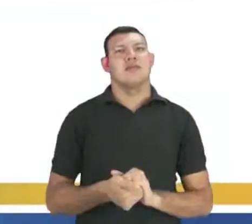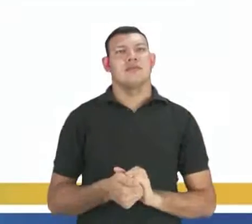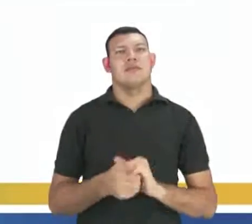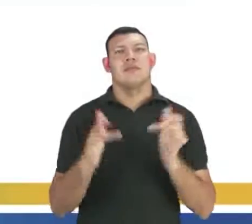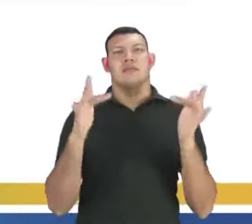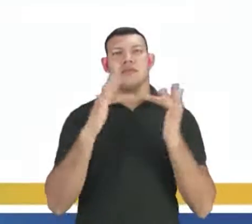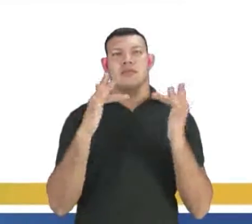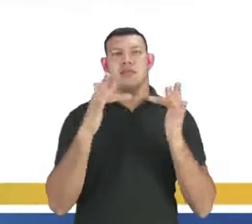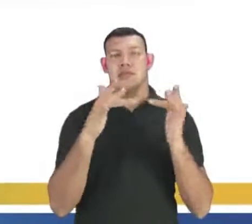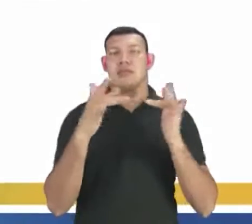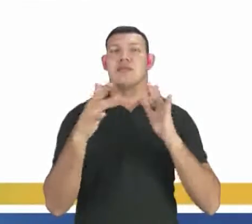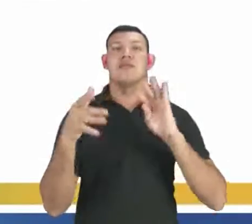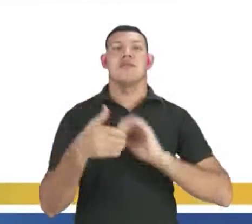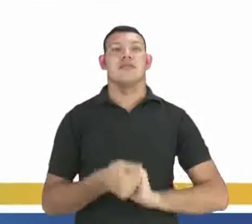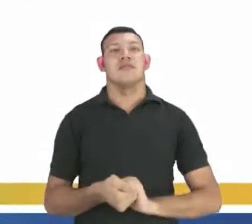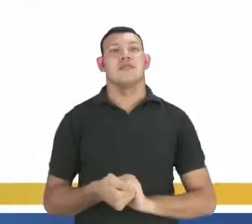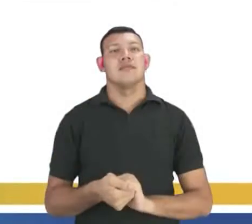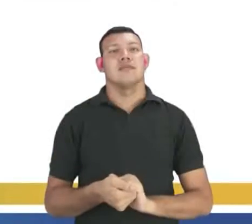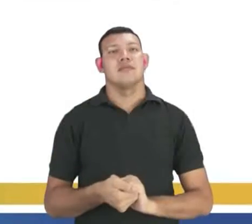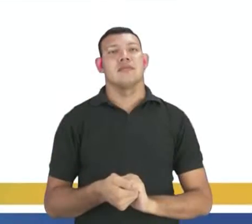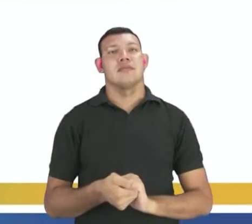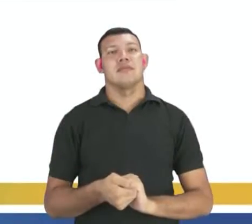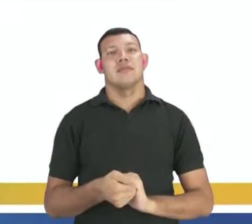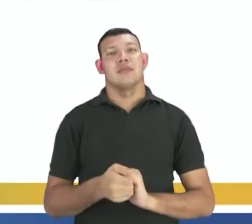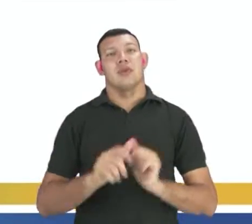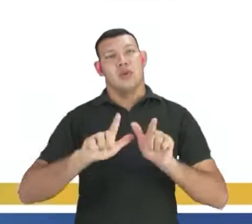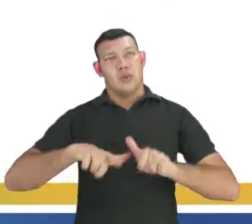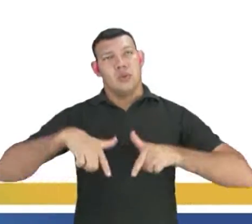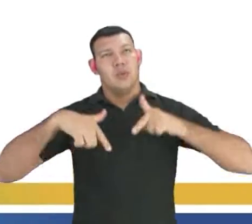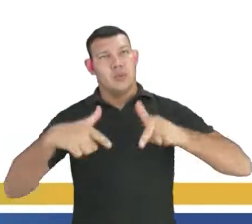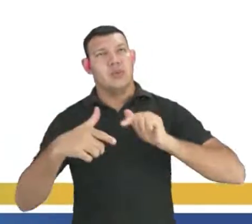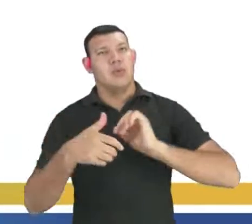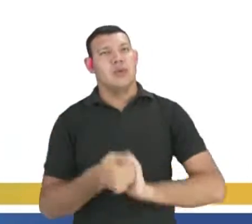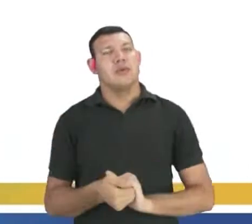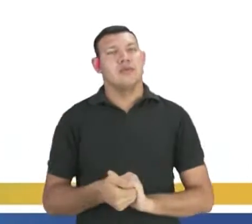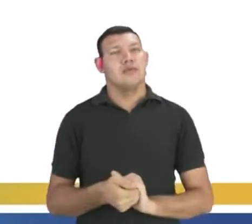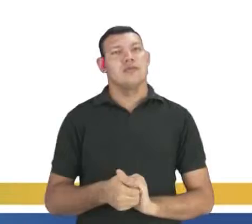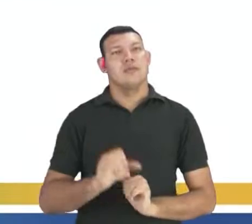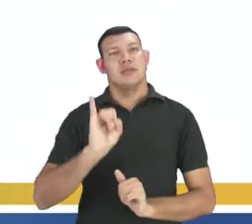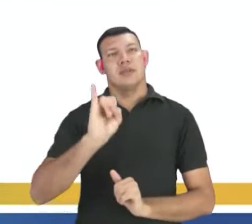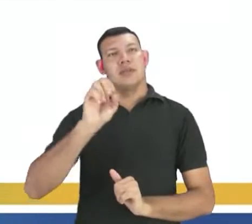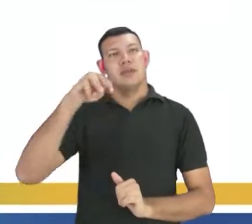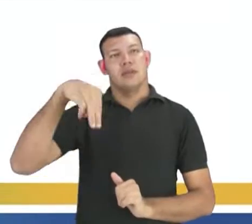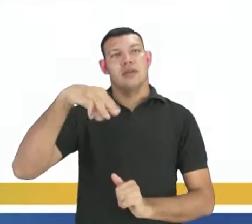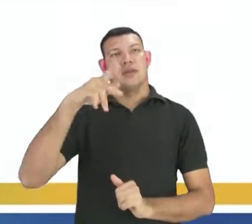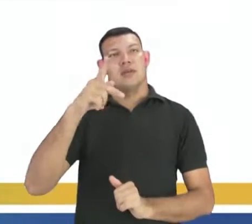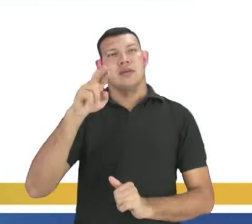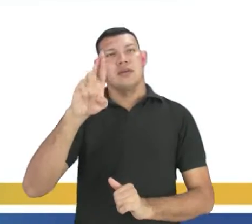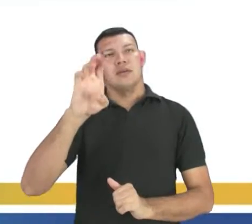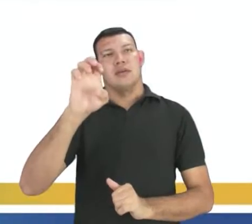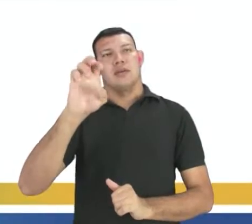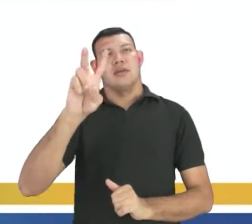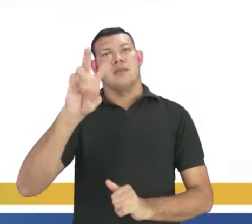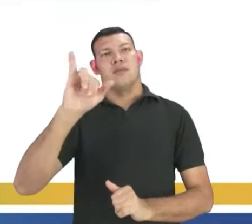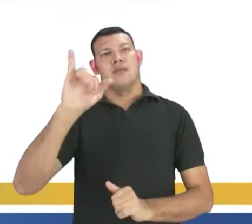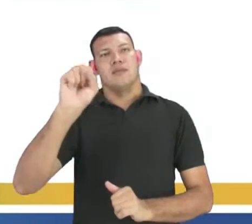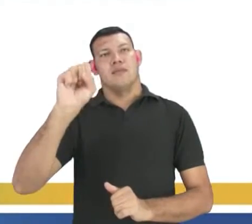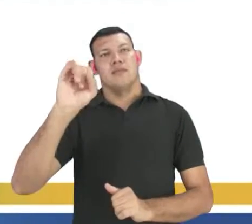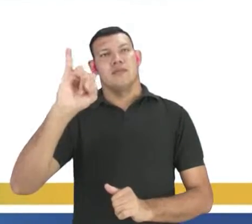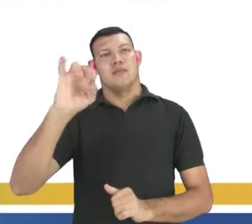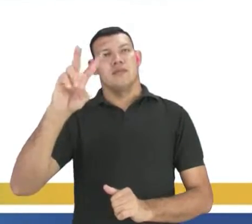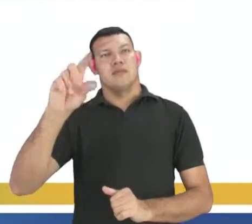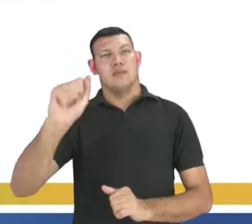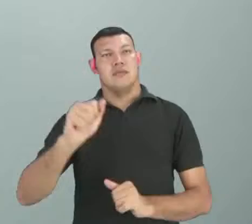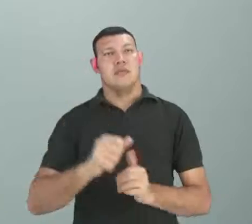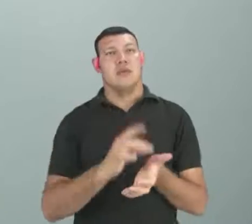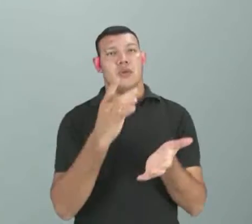contato proposital, fusão ataque-defesa, a imprevisibilidade, o oponente ou alvo e as regras,